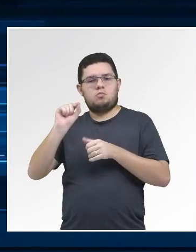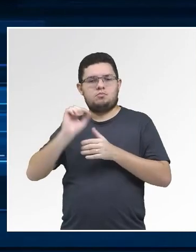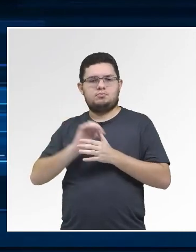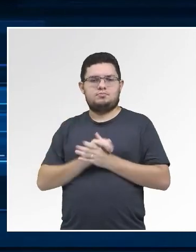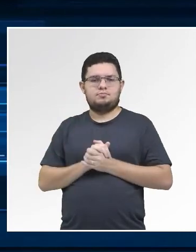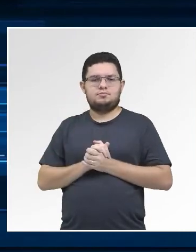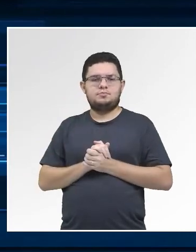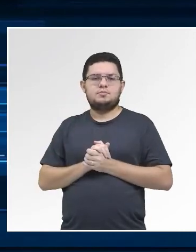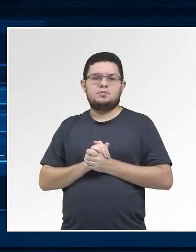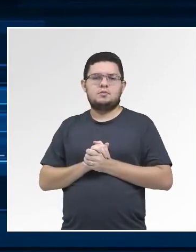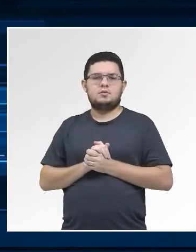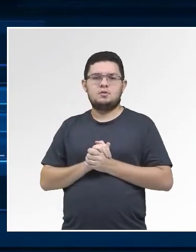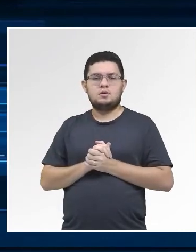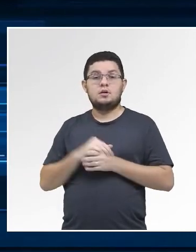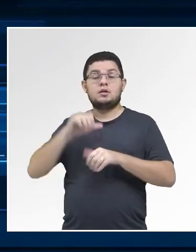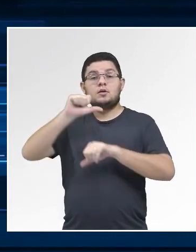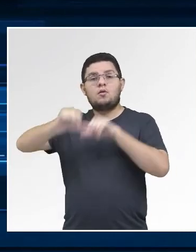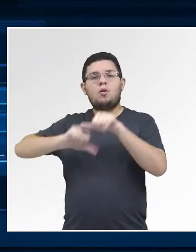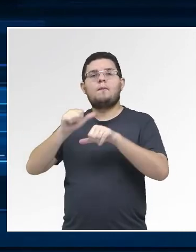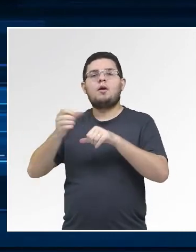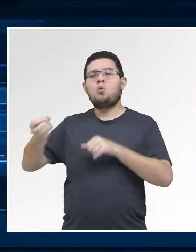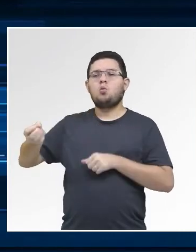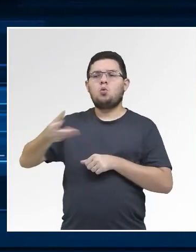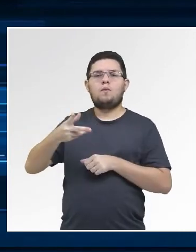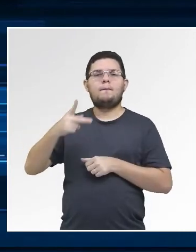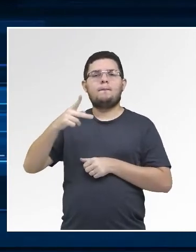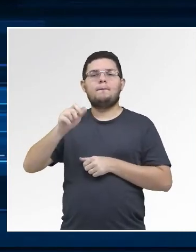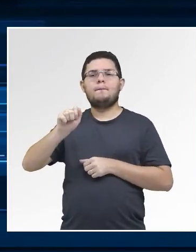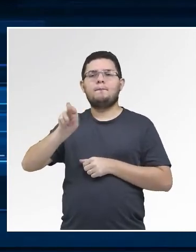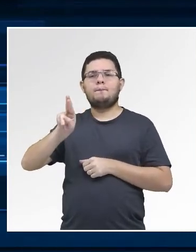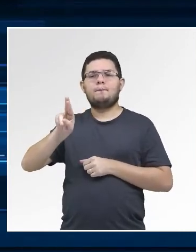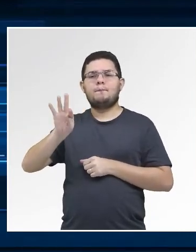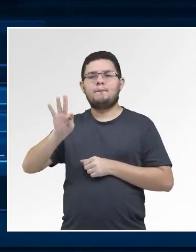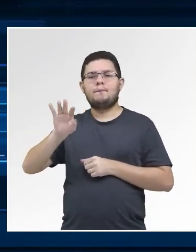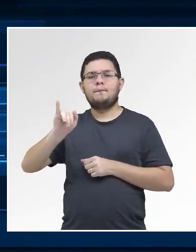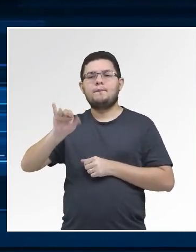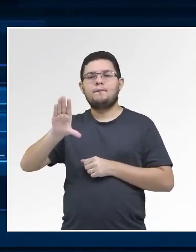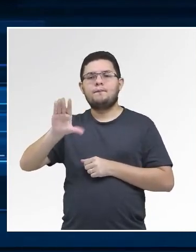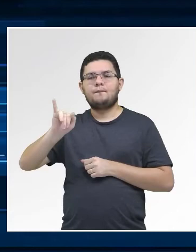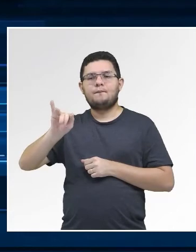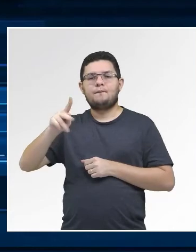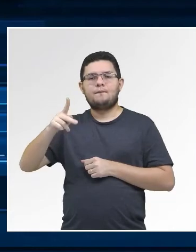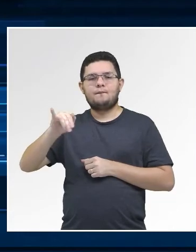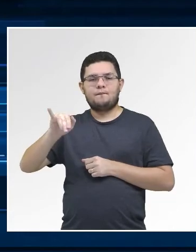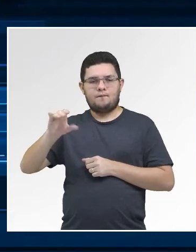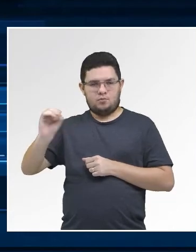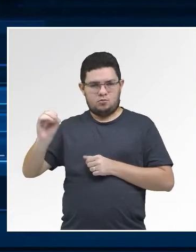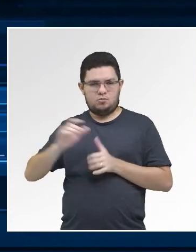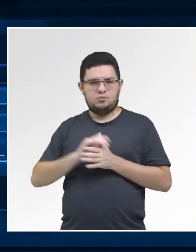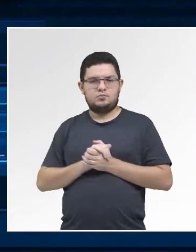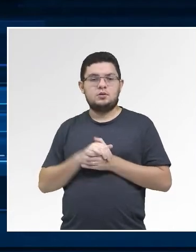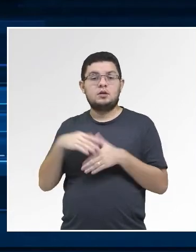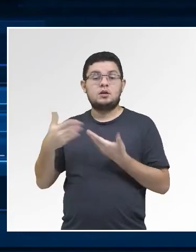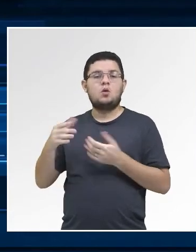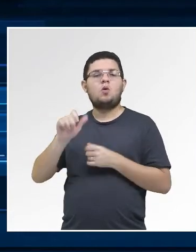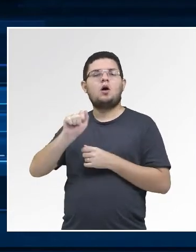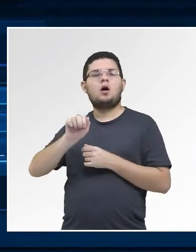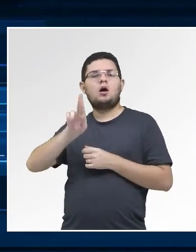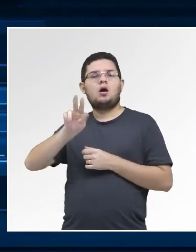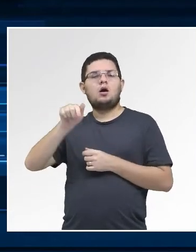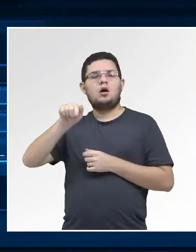suas formas do particípio, ok? Argue é discutir, tá? Ele é um